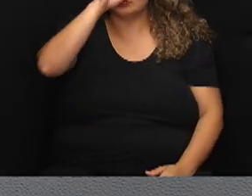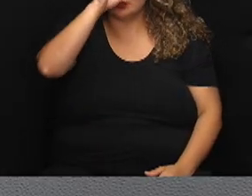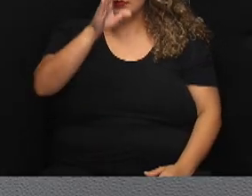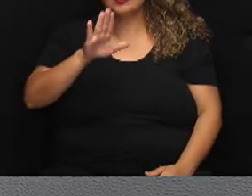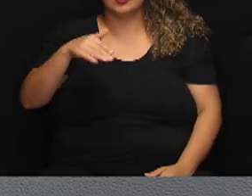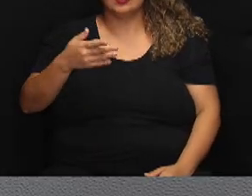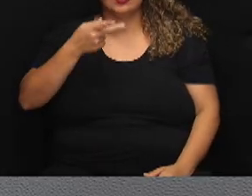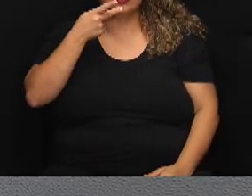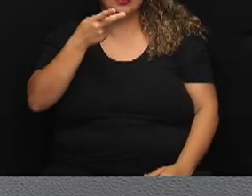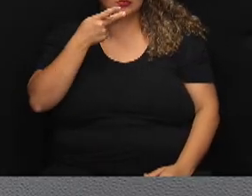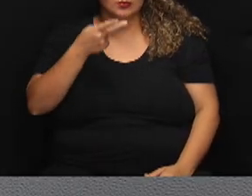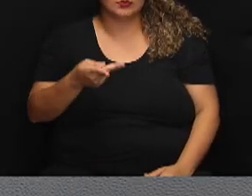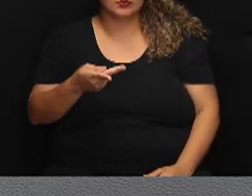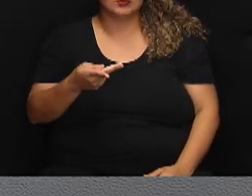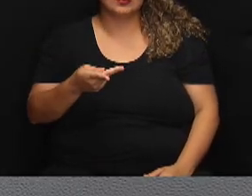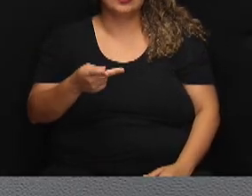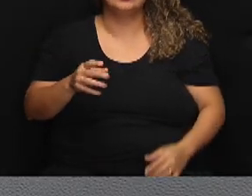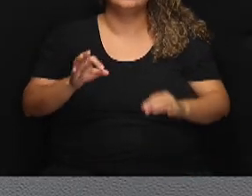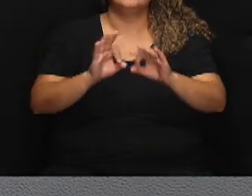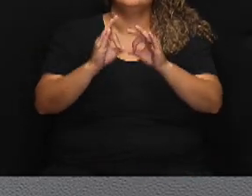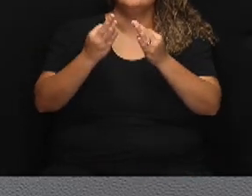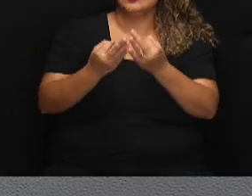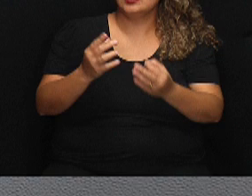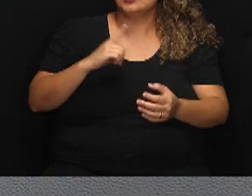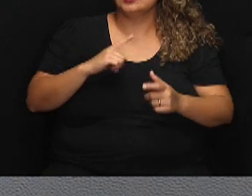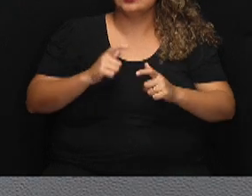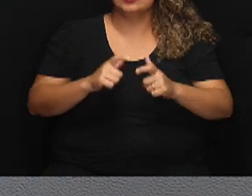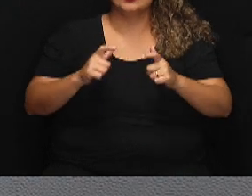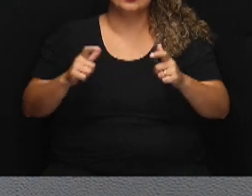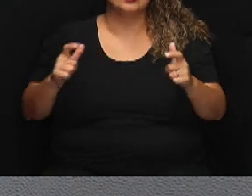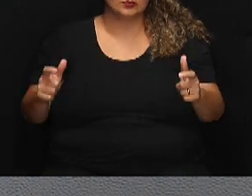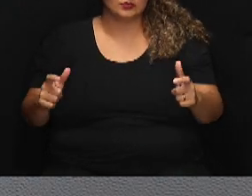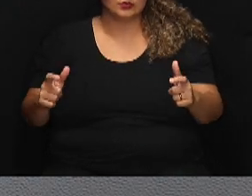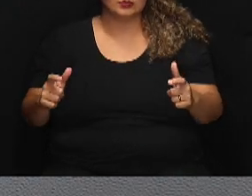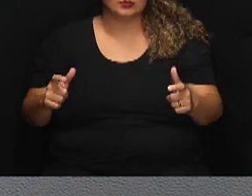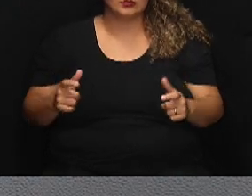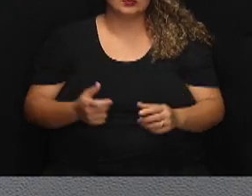a gente está falando de famílias que estão tendo um crescimento